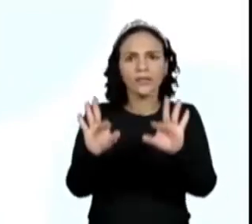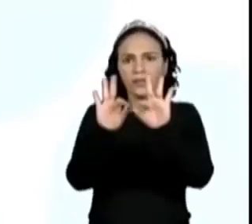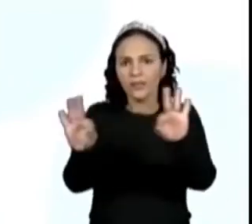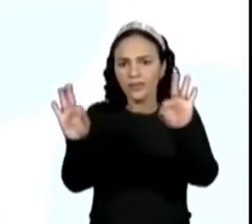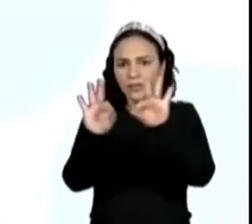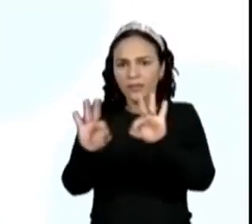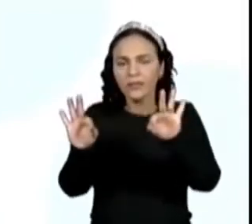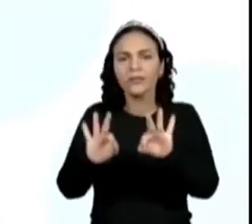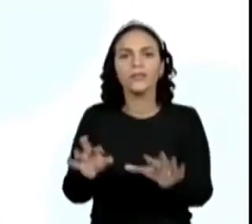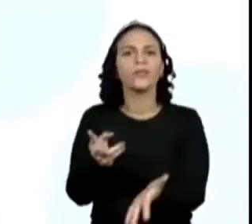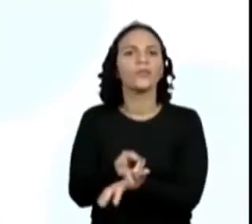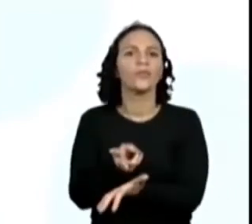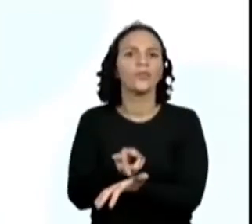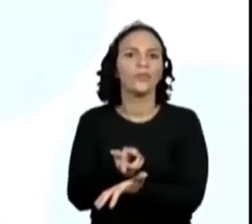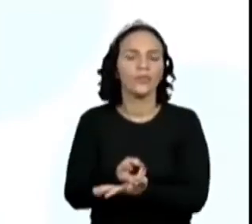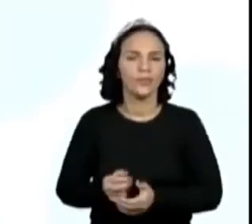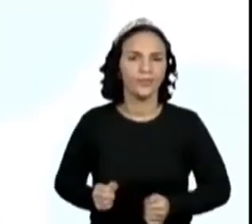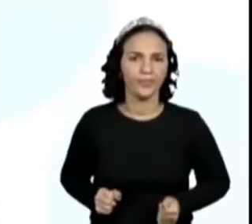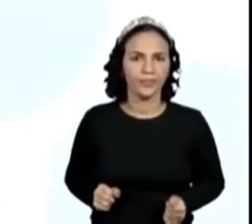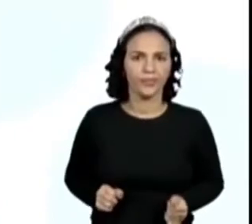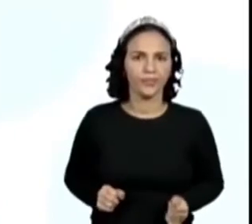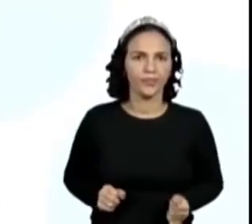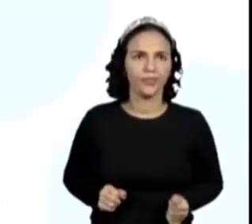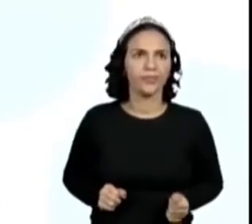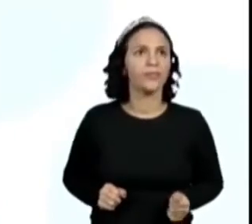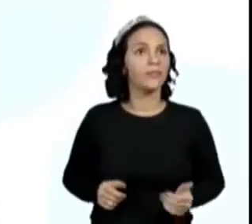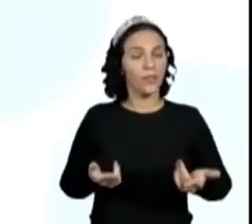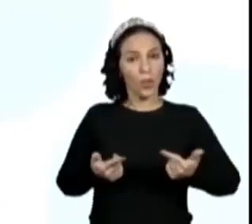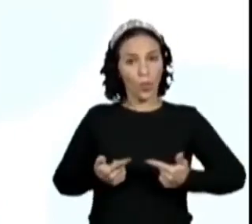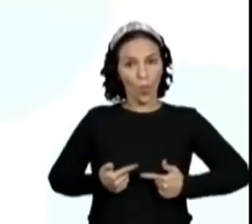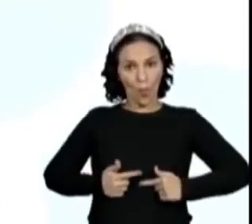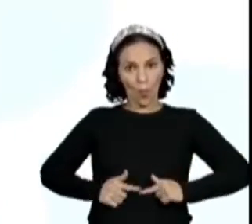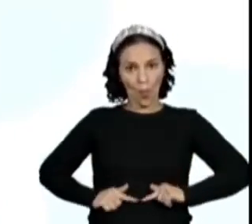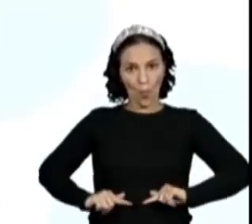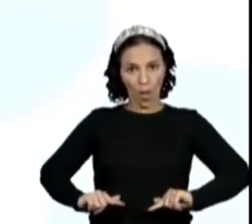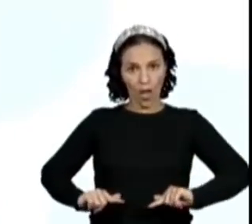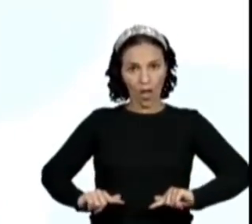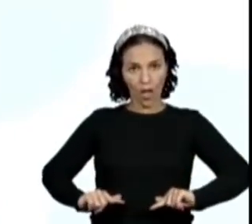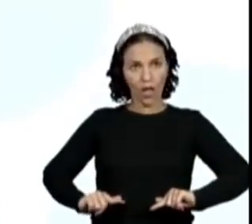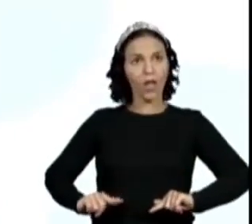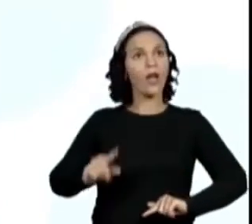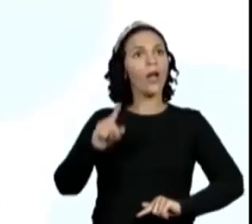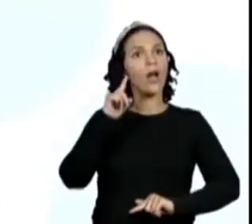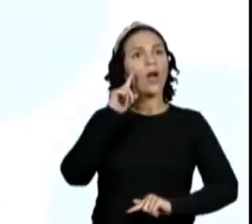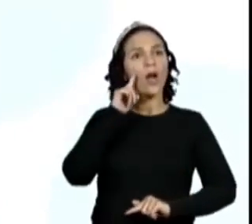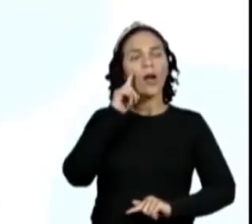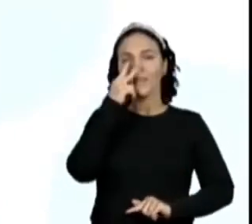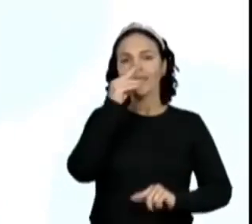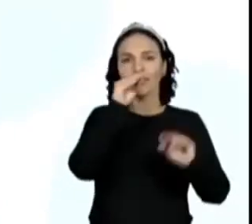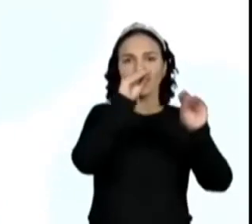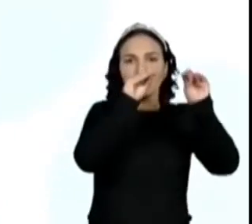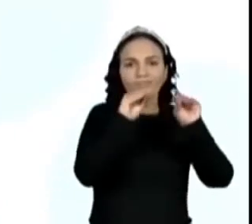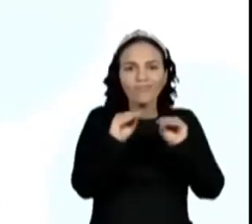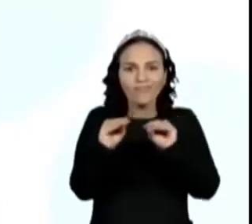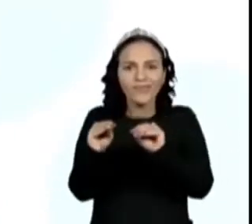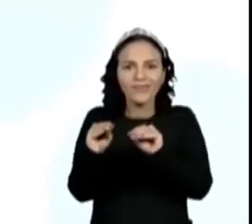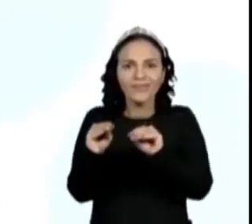versos continuaram. Se a gente observar, ó, barriga vazia, esse verso, ó, fui parar um pouquinho mais para